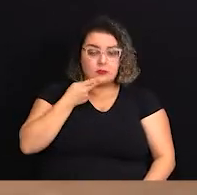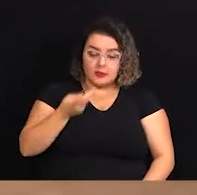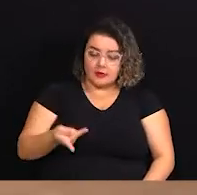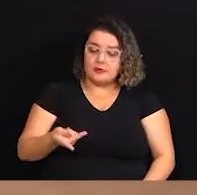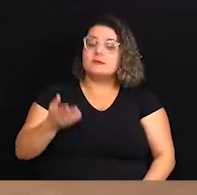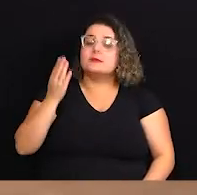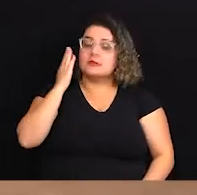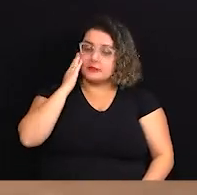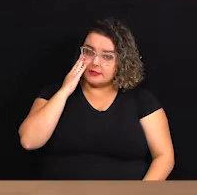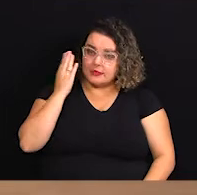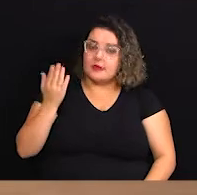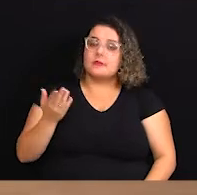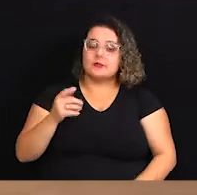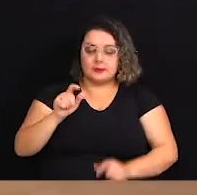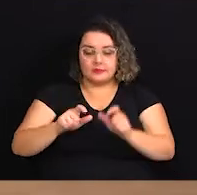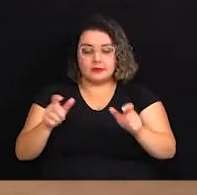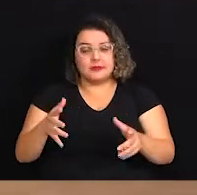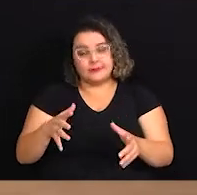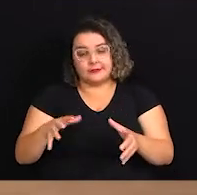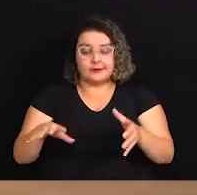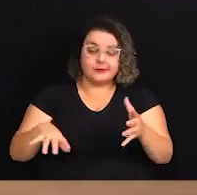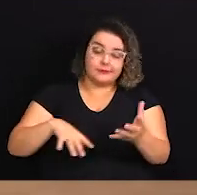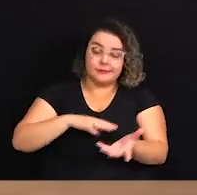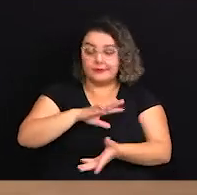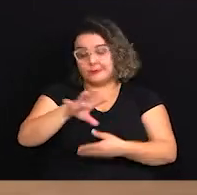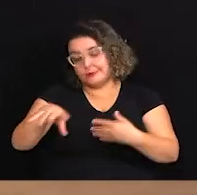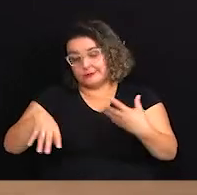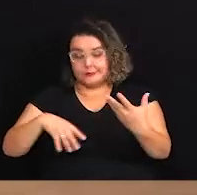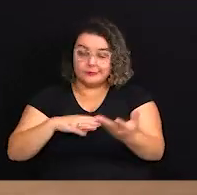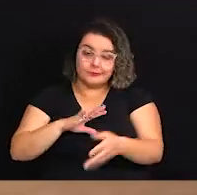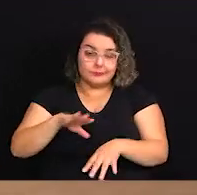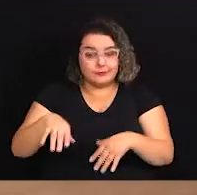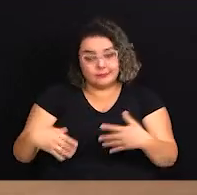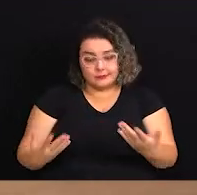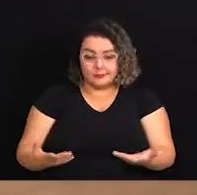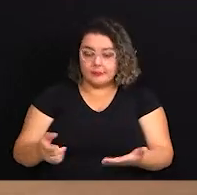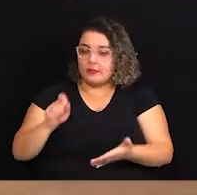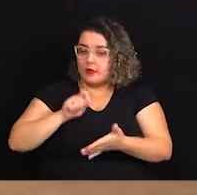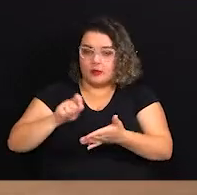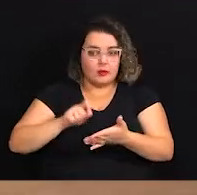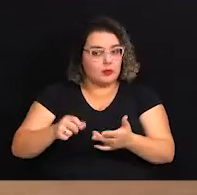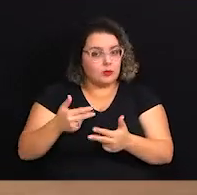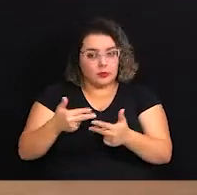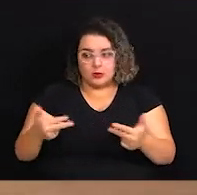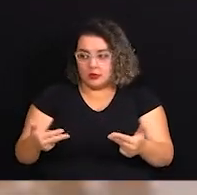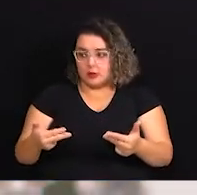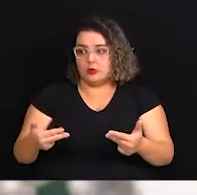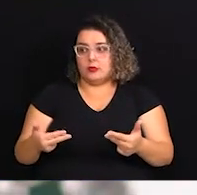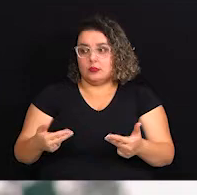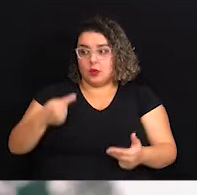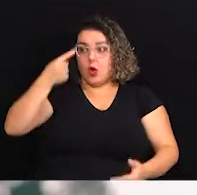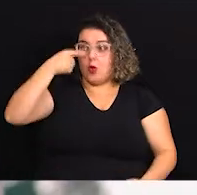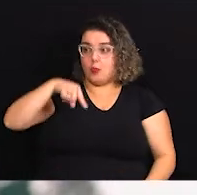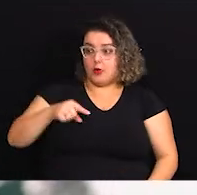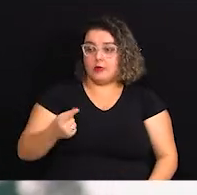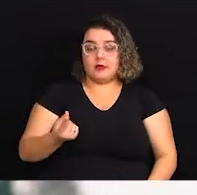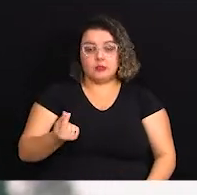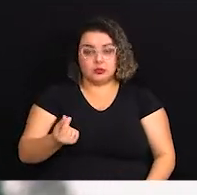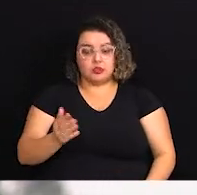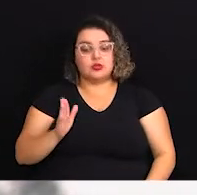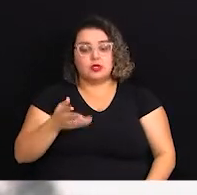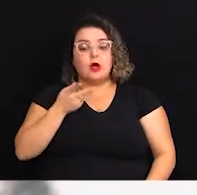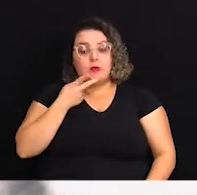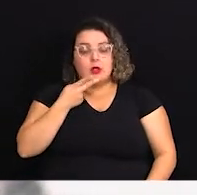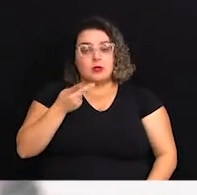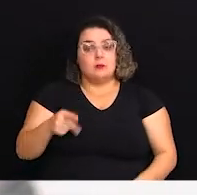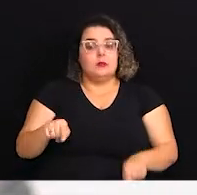porque a gente sabe que tem muita gente que é um pouco desorganizada, que não anota suas coisas, tem muito a ver com o perfil financeiro, que a gente já falou